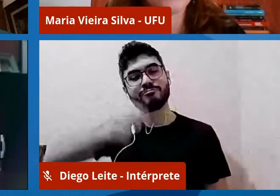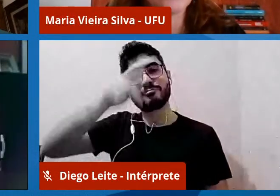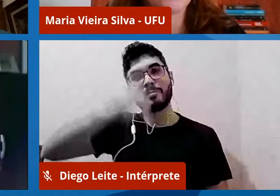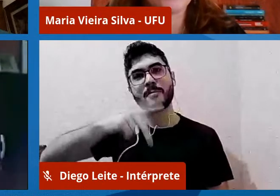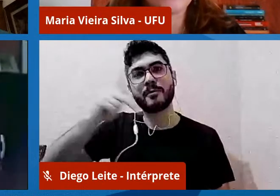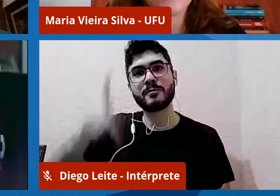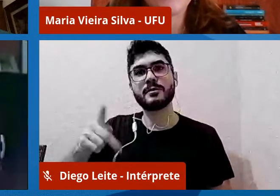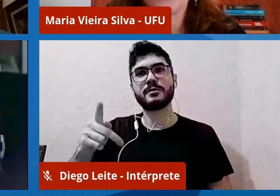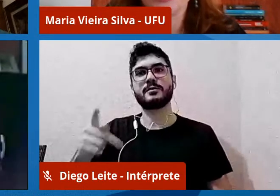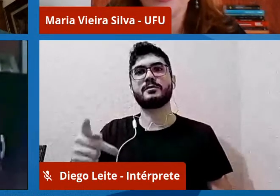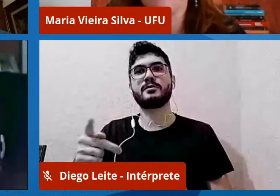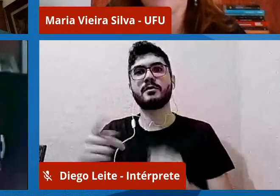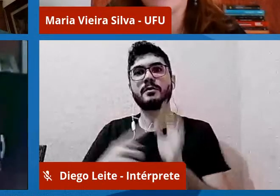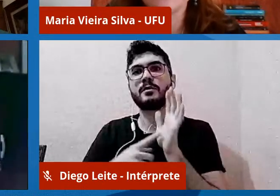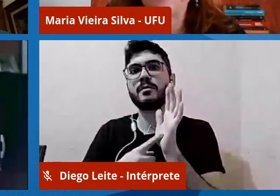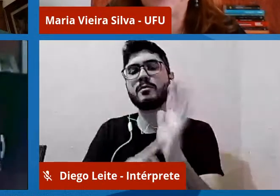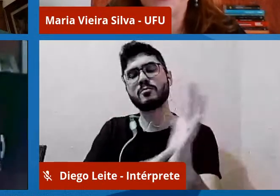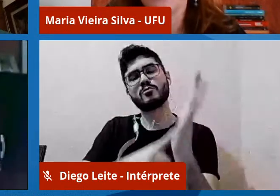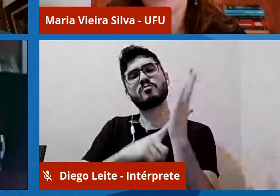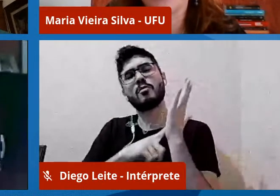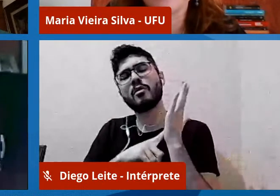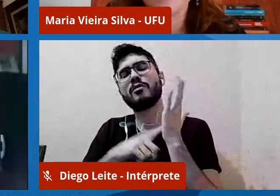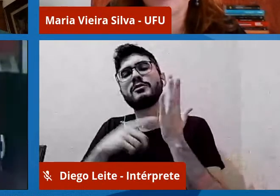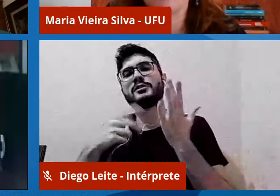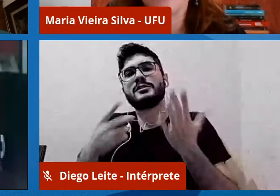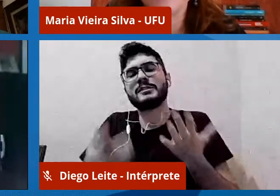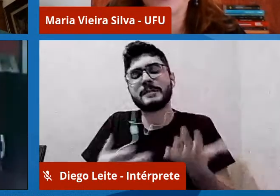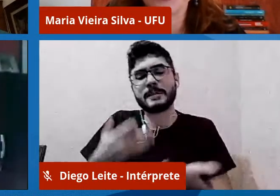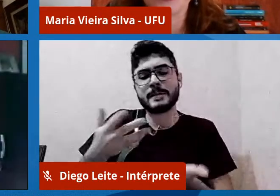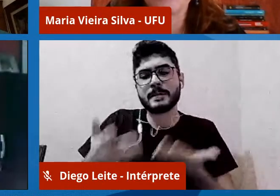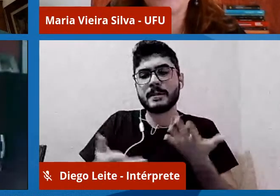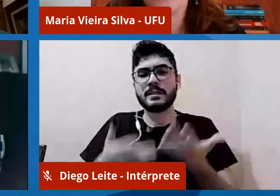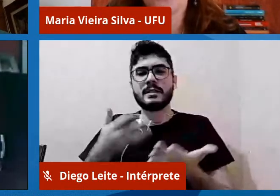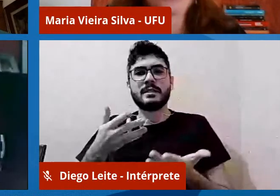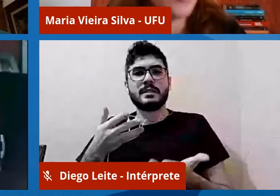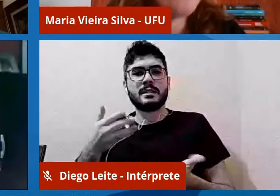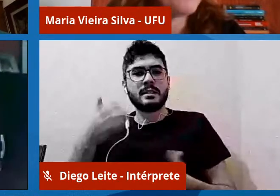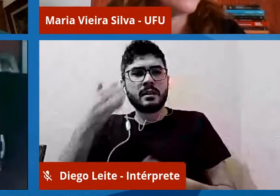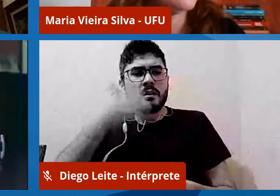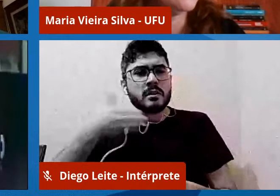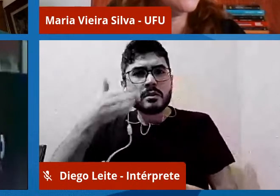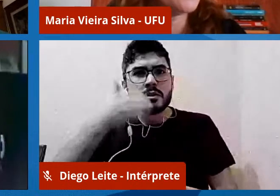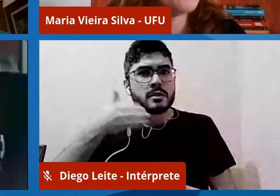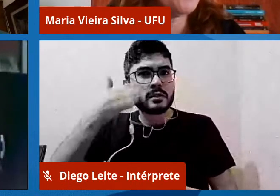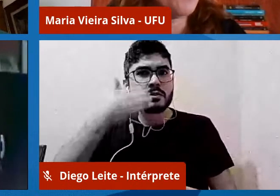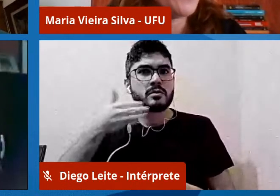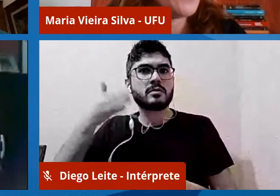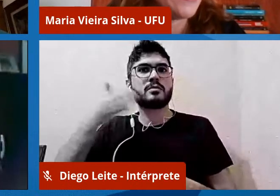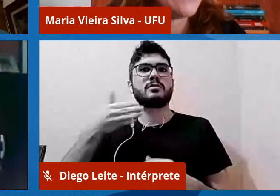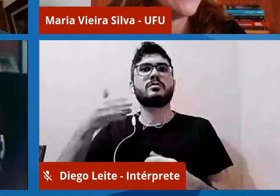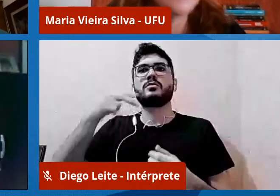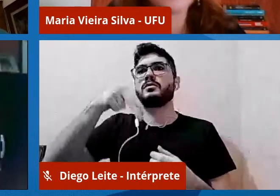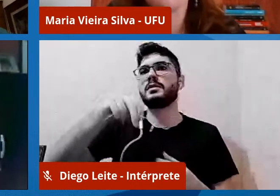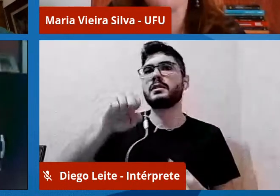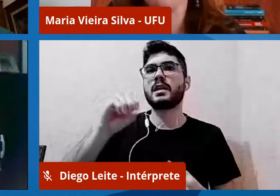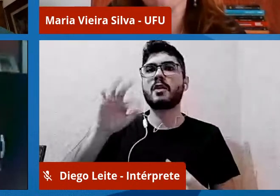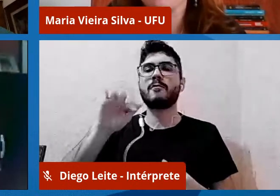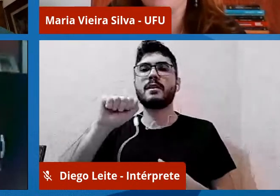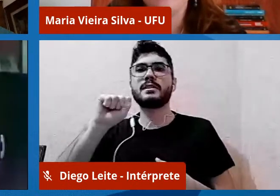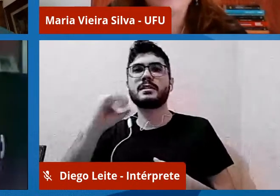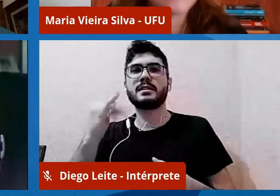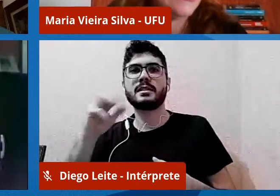desconstrução de narrativas semânticas, né, do que seja o neofascismo, o